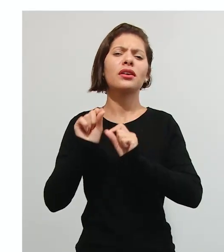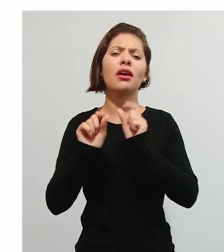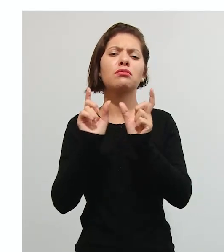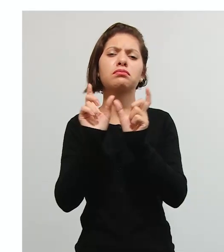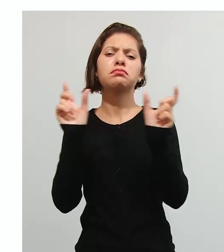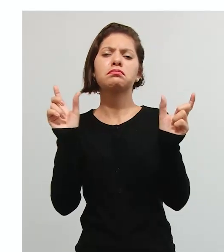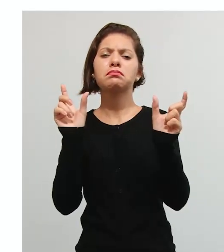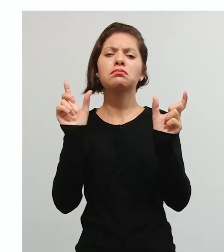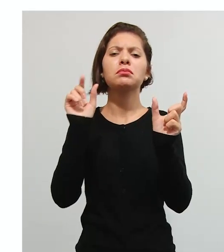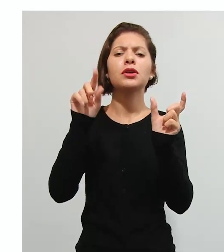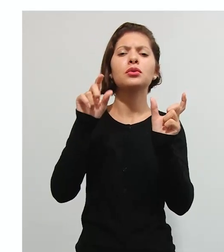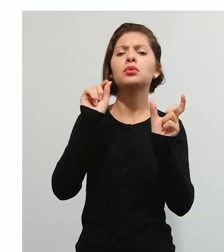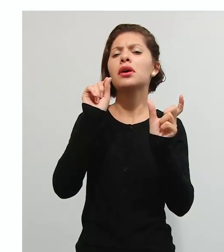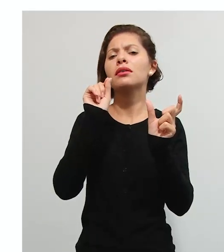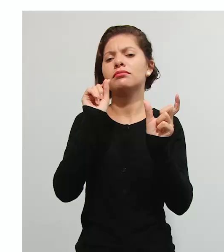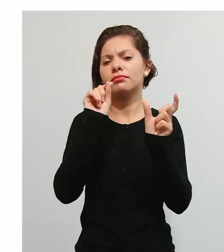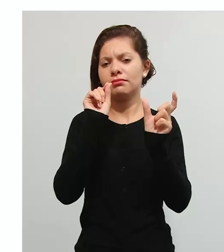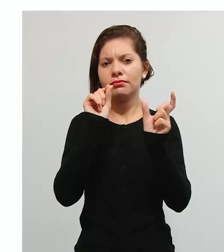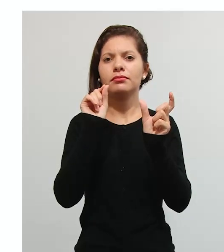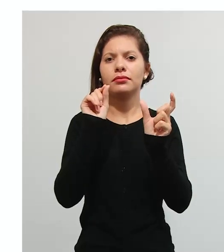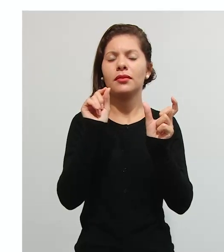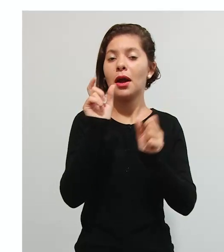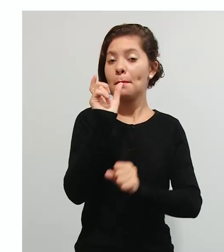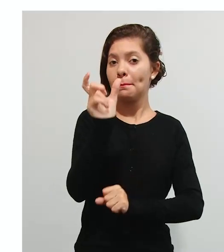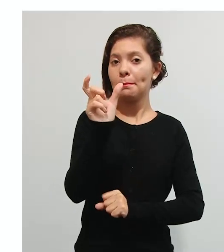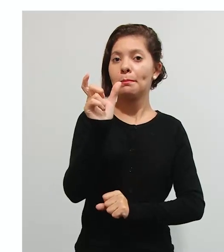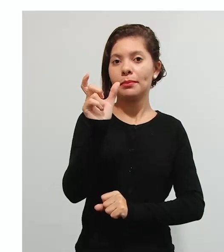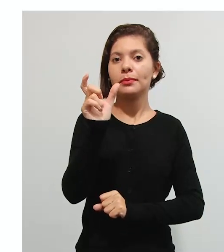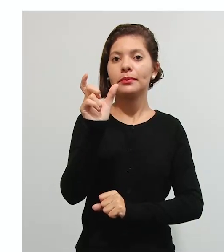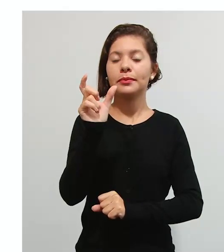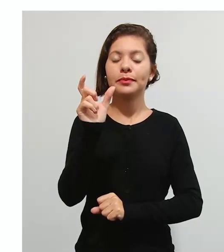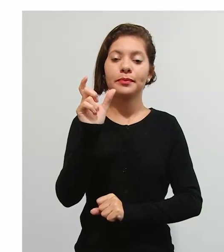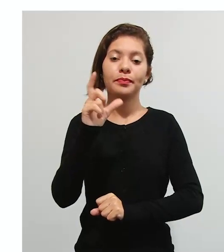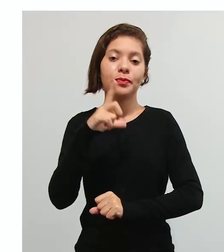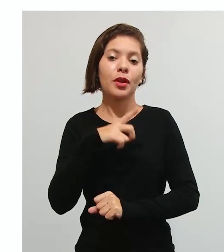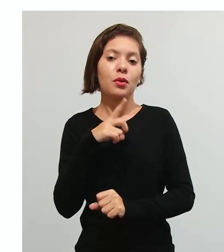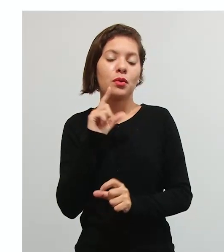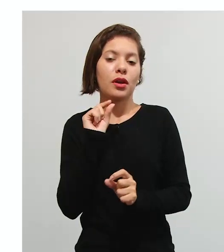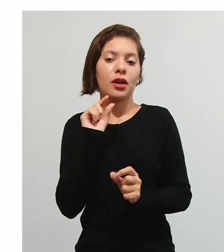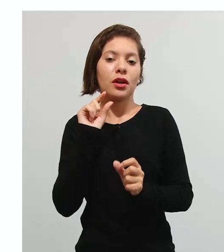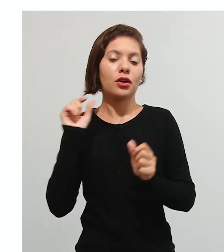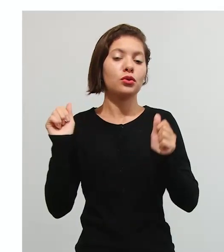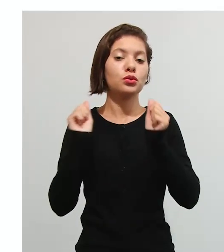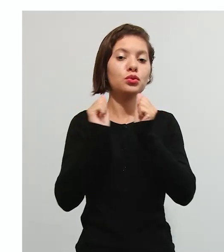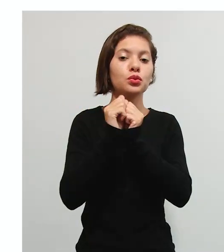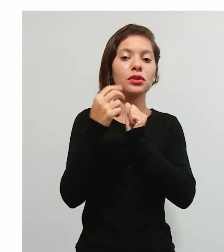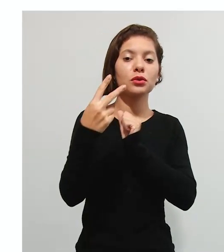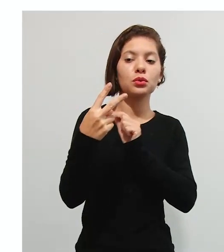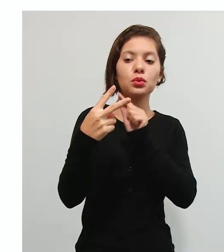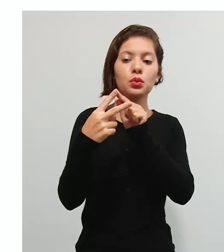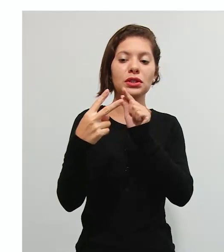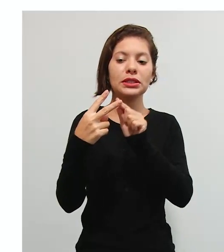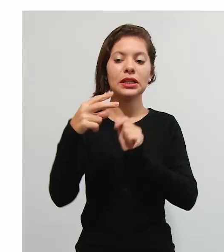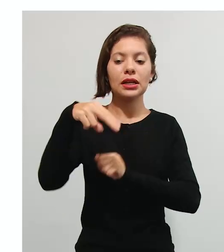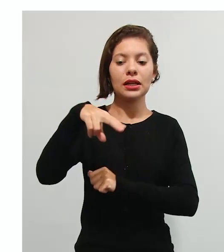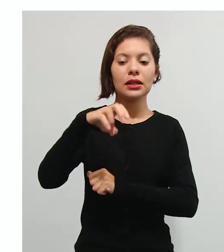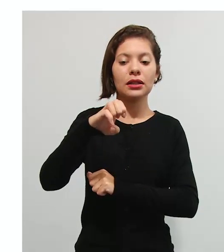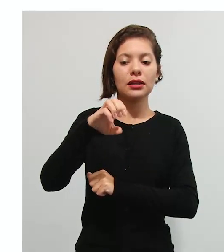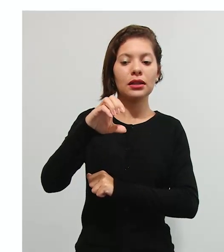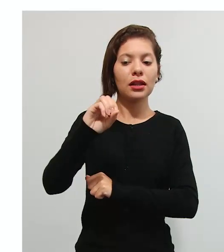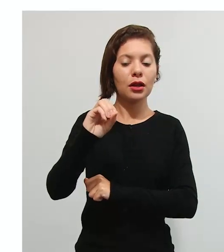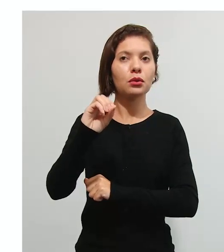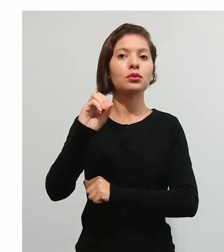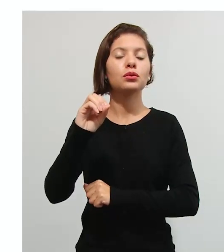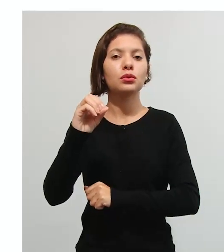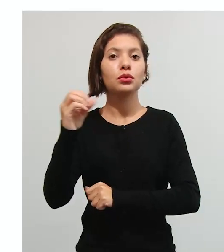o neoliberalismo? A gente começa por essa palavra que traz aí uma junção de duas, né?